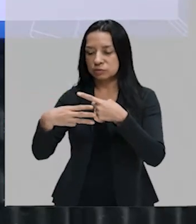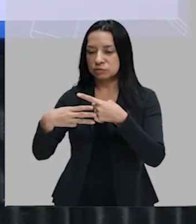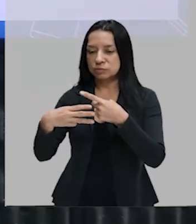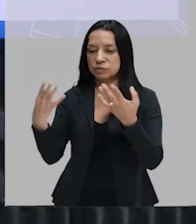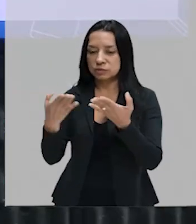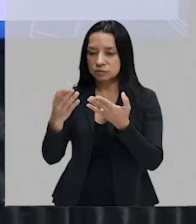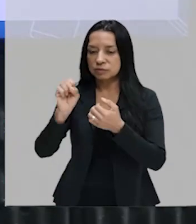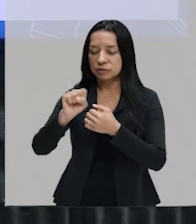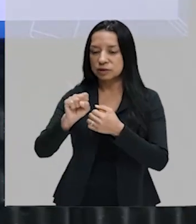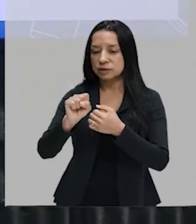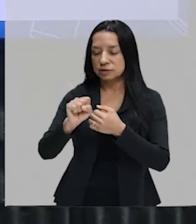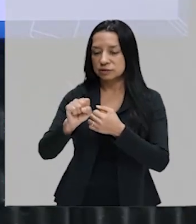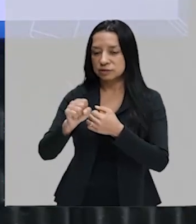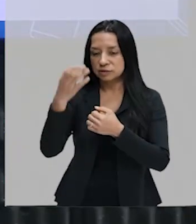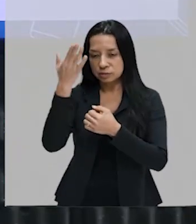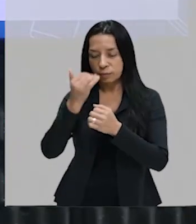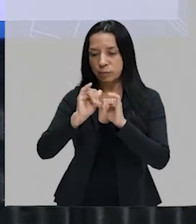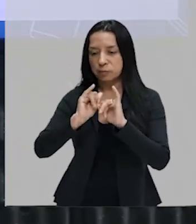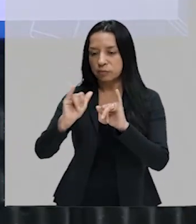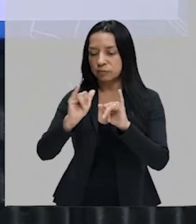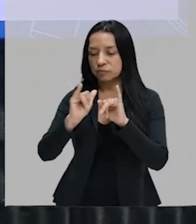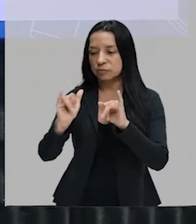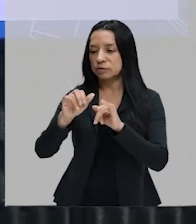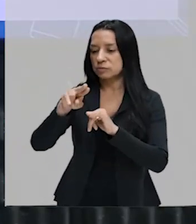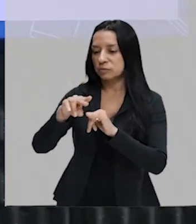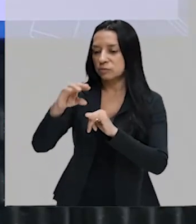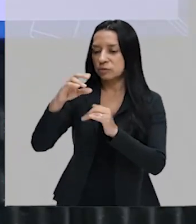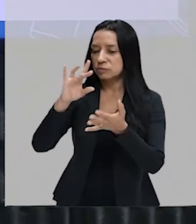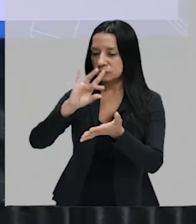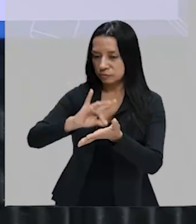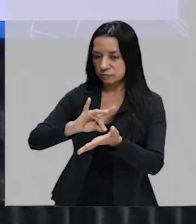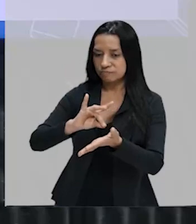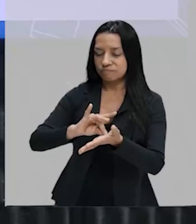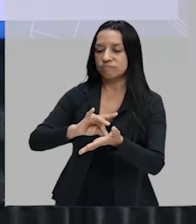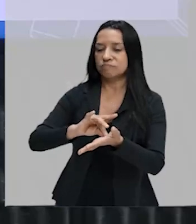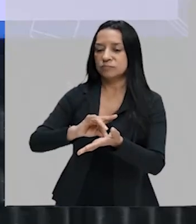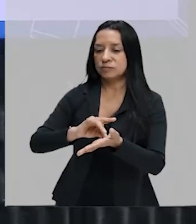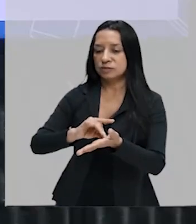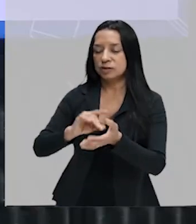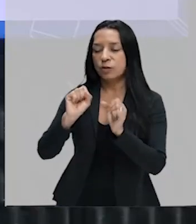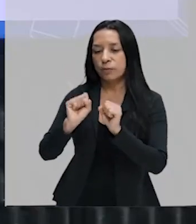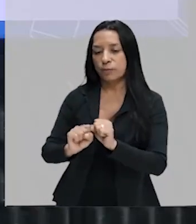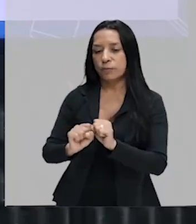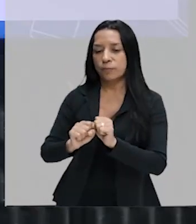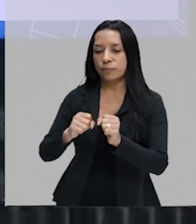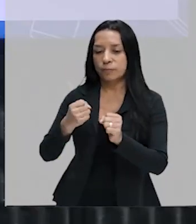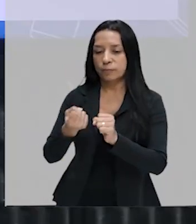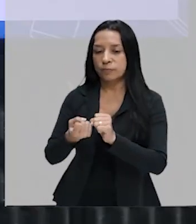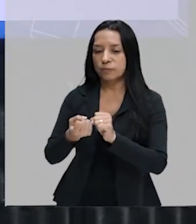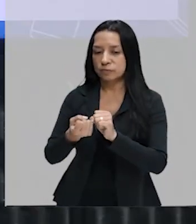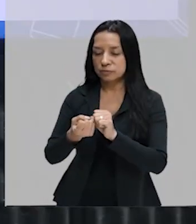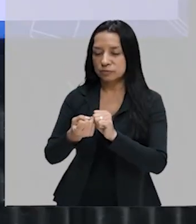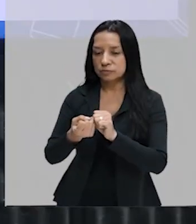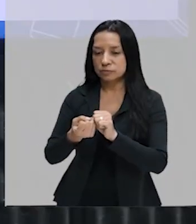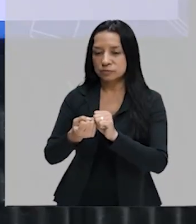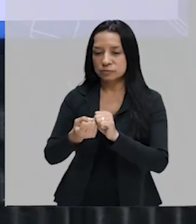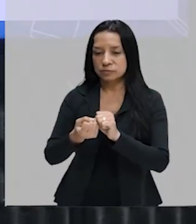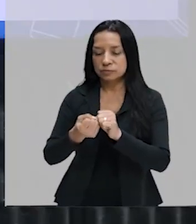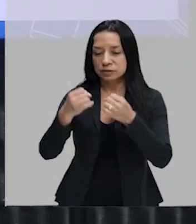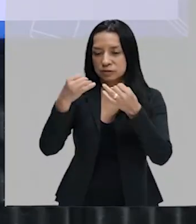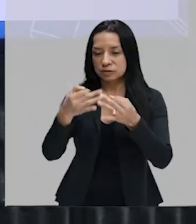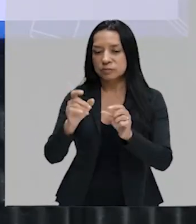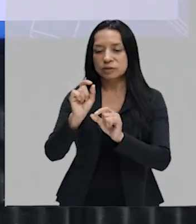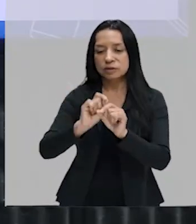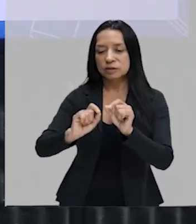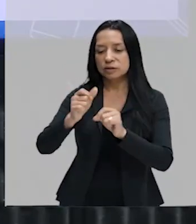dessa informação, a igualdade foi verdadeira, o meu resultado lá no final foi zero. Então, eu posso afirmar que sim, um terço ele